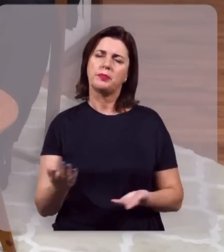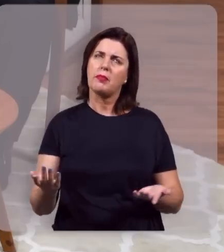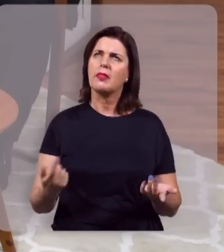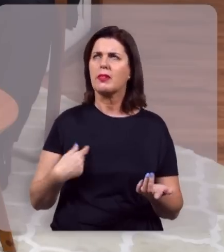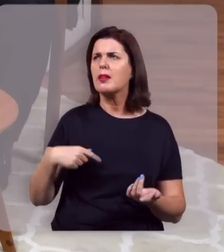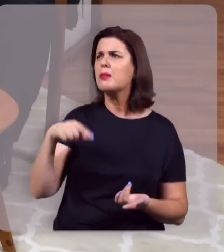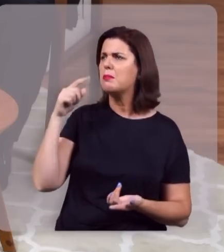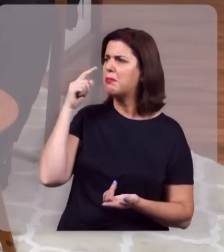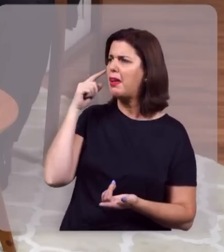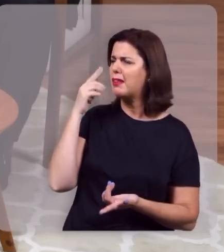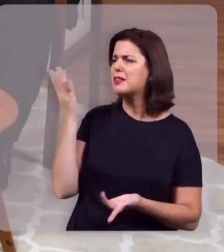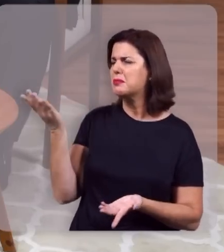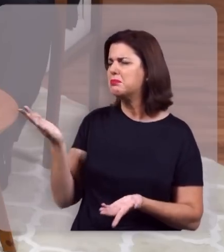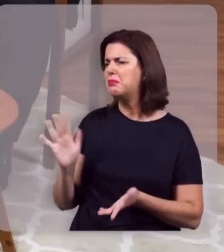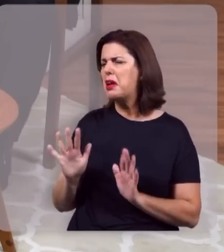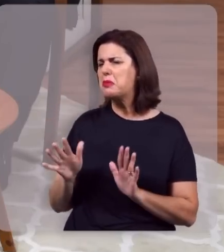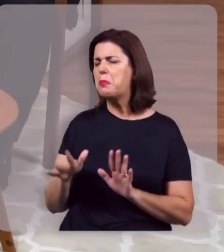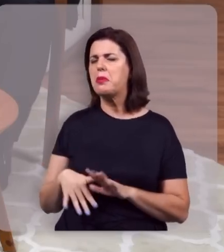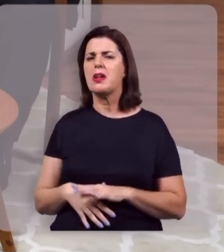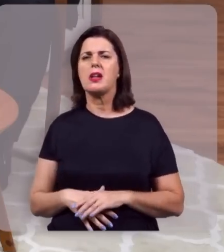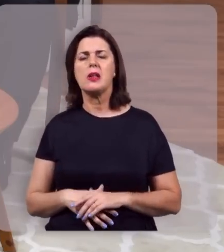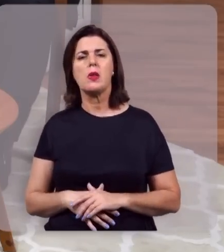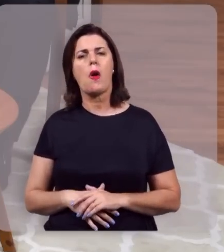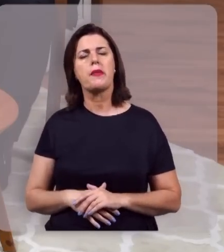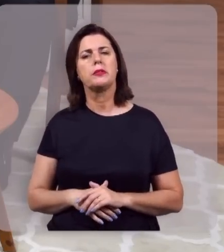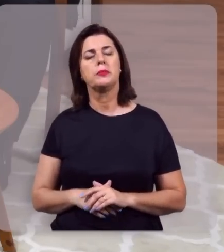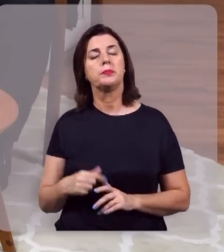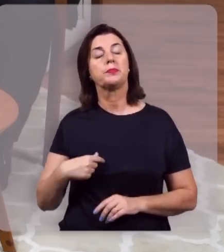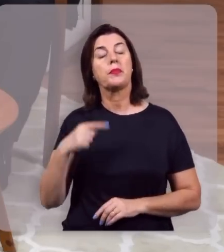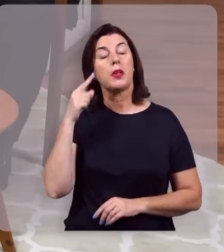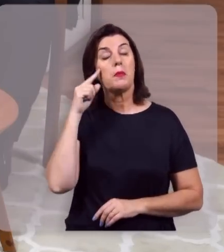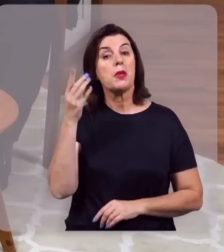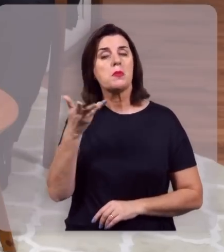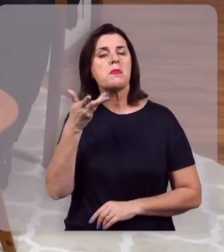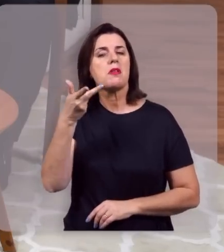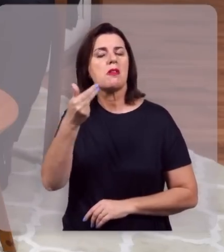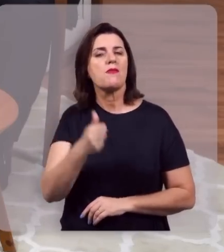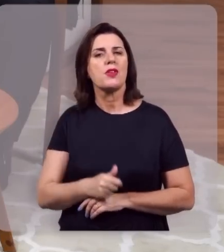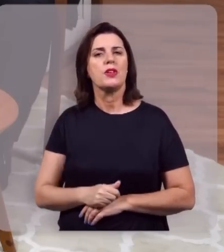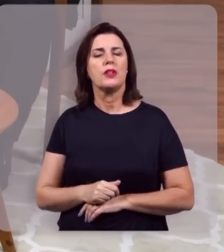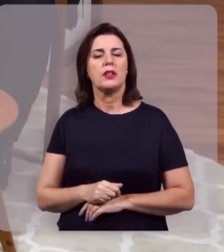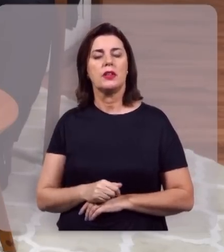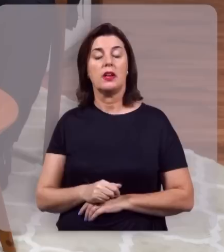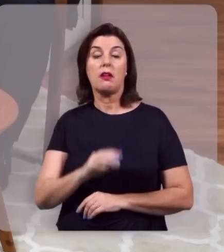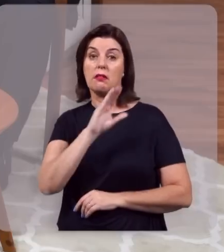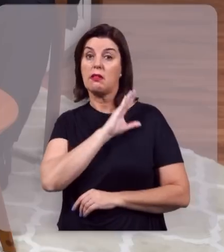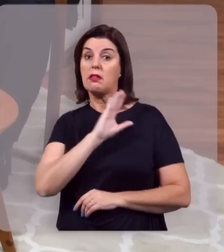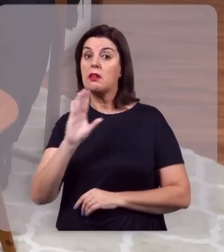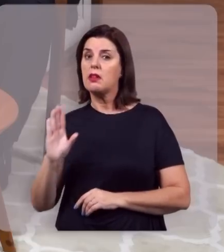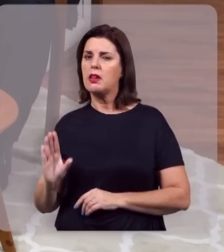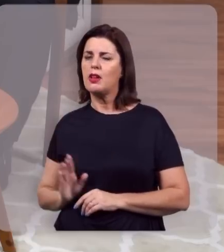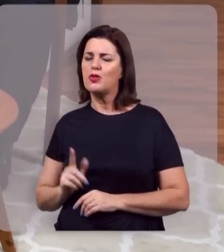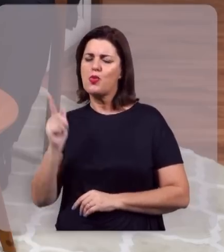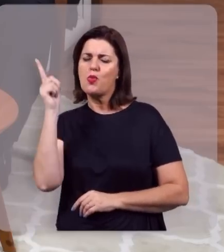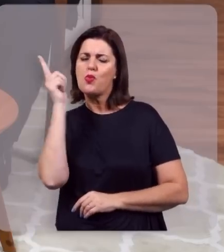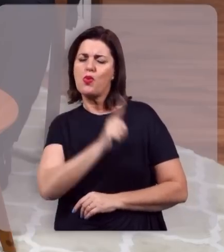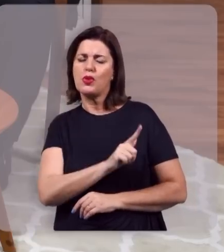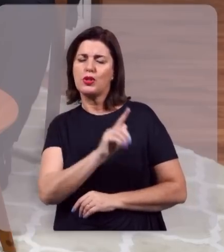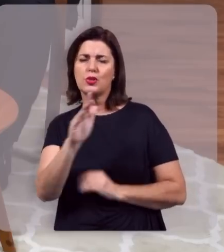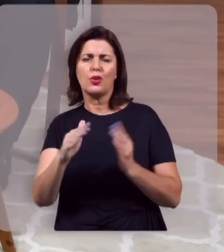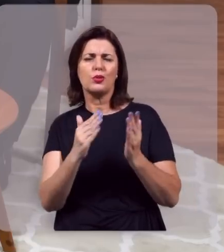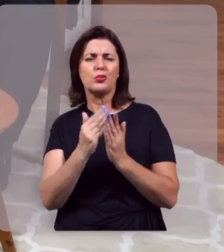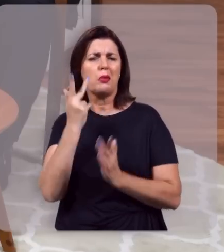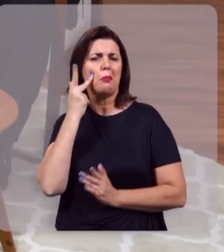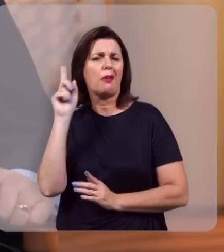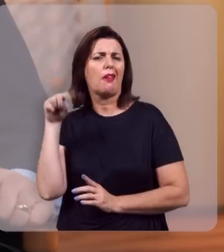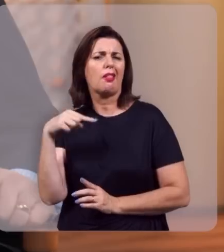por aí? É por aí, meu amado reverendo Rodrigo. E o que eu acho maravilhoso é que Cristo conquistou tudo isso